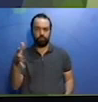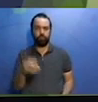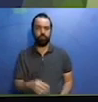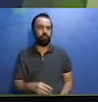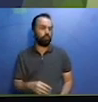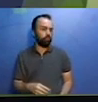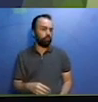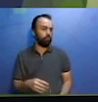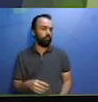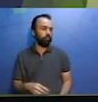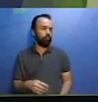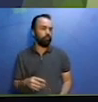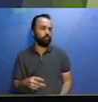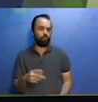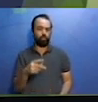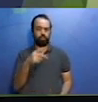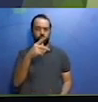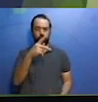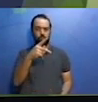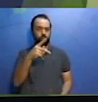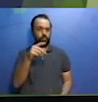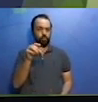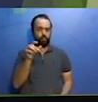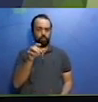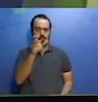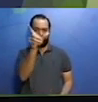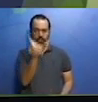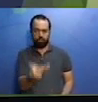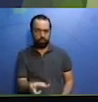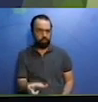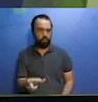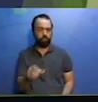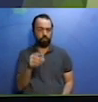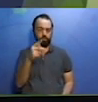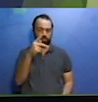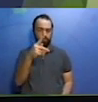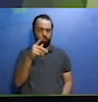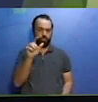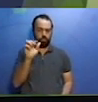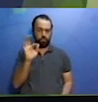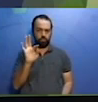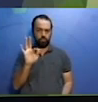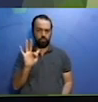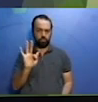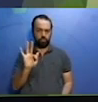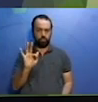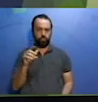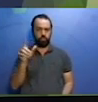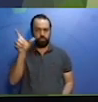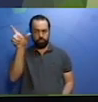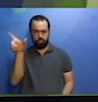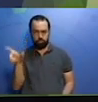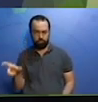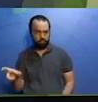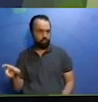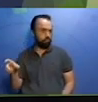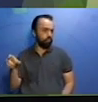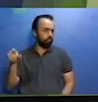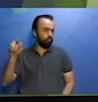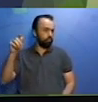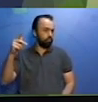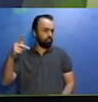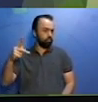tabela de temperatura de fusão e de ebulição. Só para recordá-los que essas são propriedades específicas da